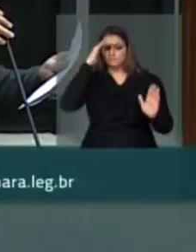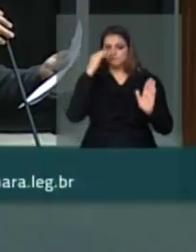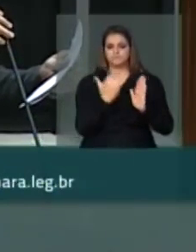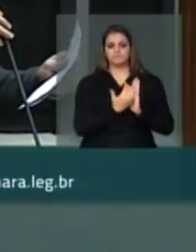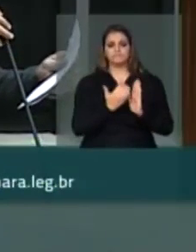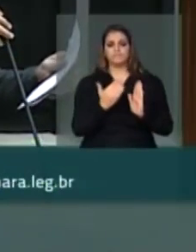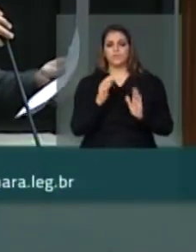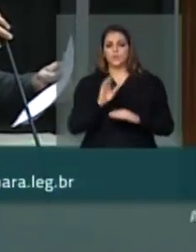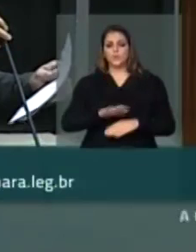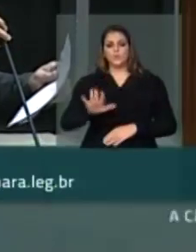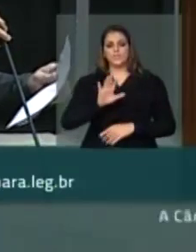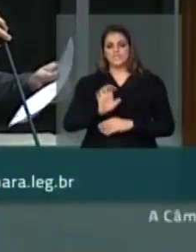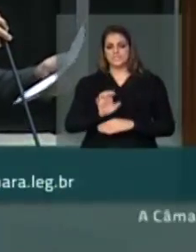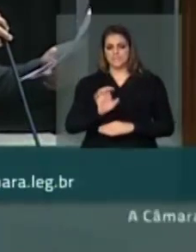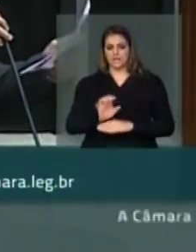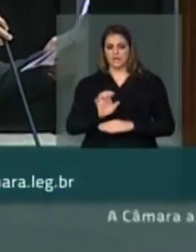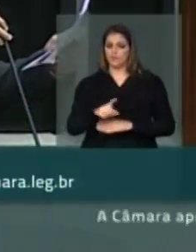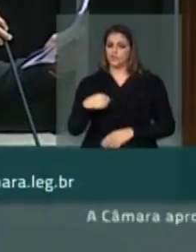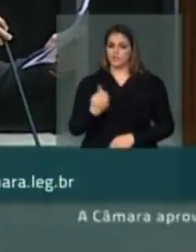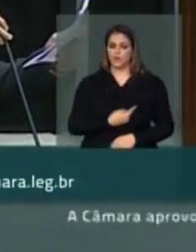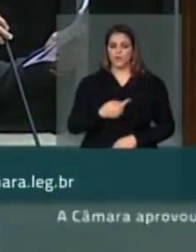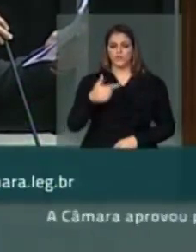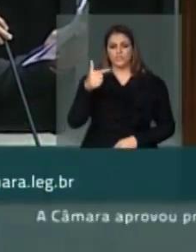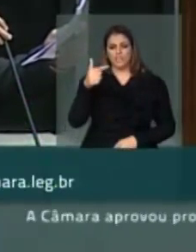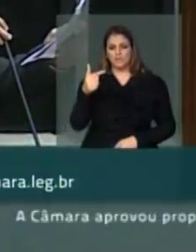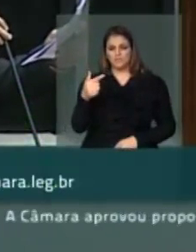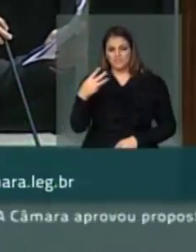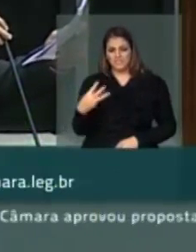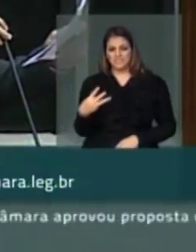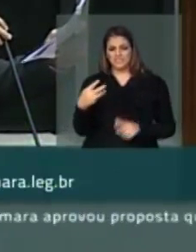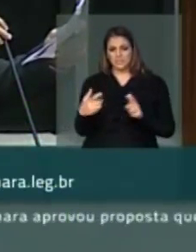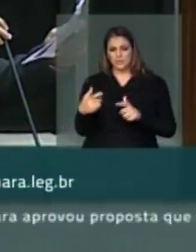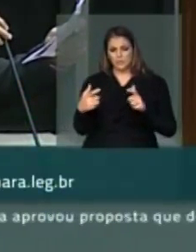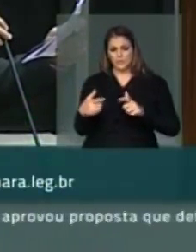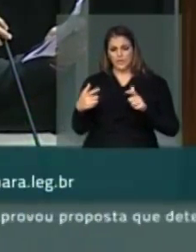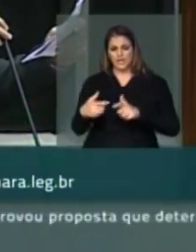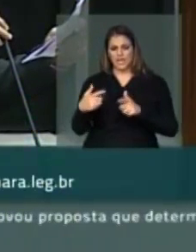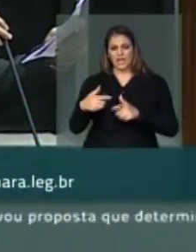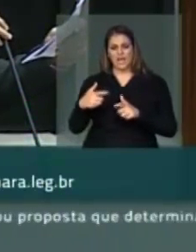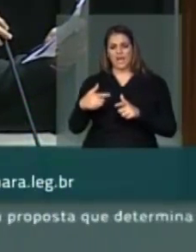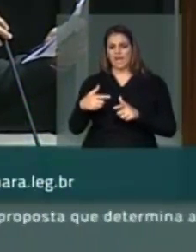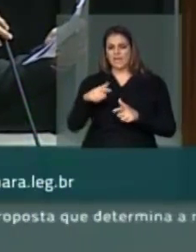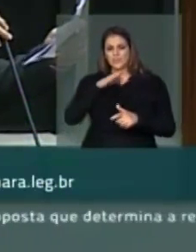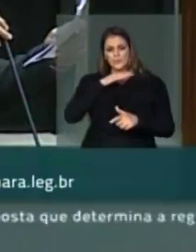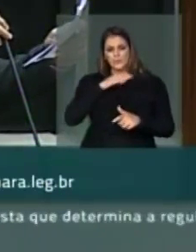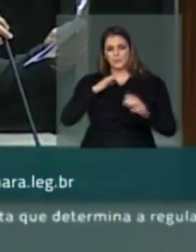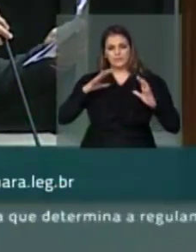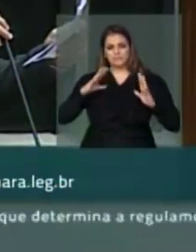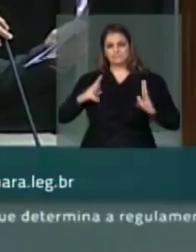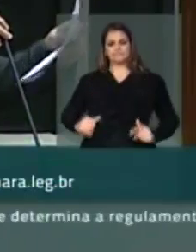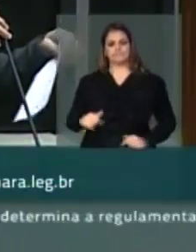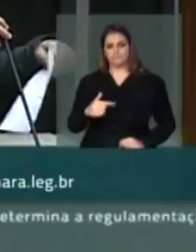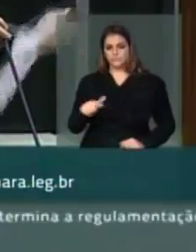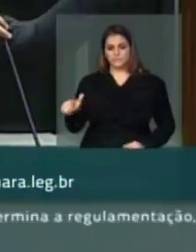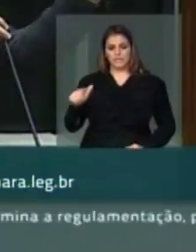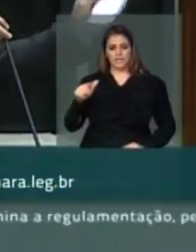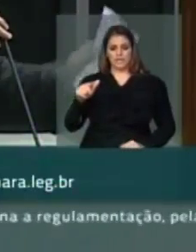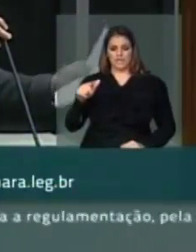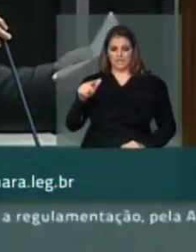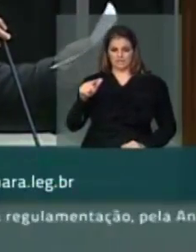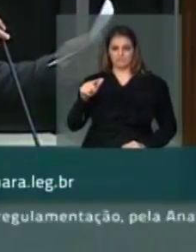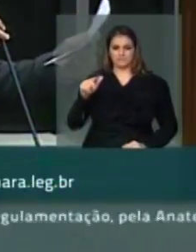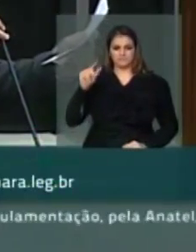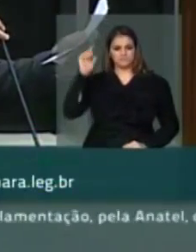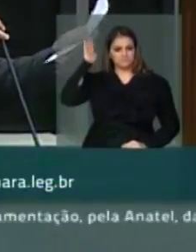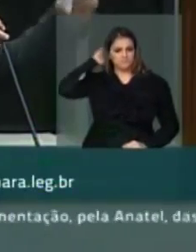Estado. Com tristeza, somos o 23º Estado no ranking da transparência e Belém é a negação